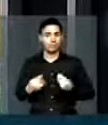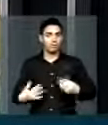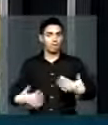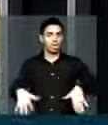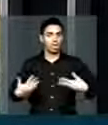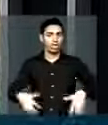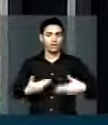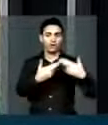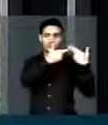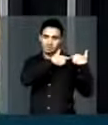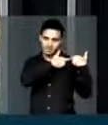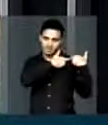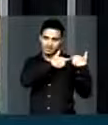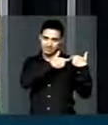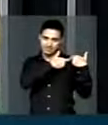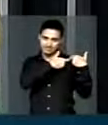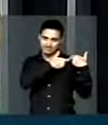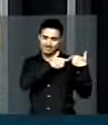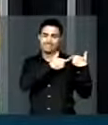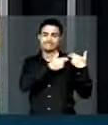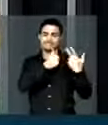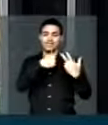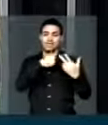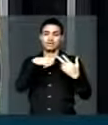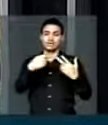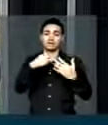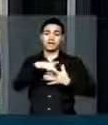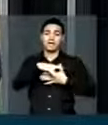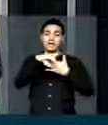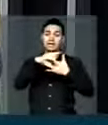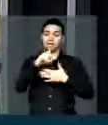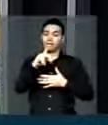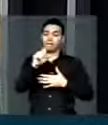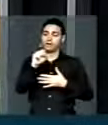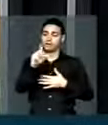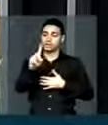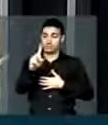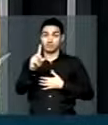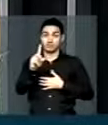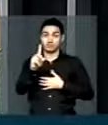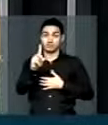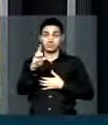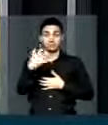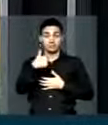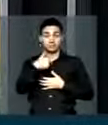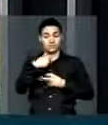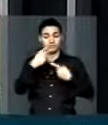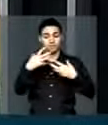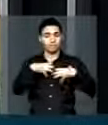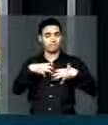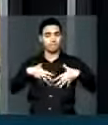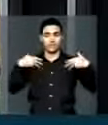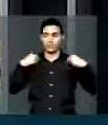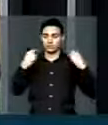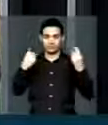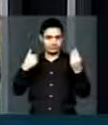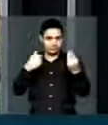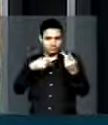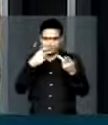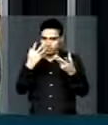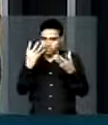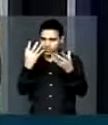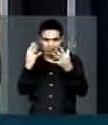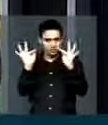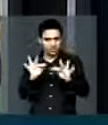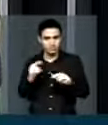grande, como líder do PSD, e eu quero aqui dizer que falo com muita honra em meu nome pessoal, em